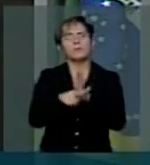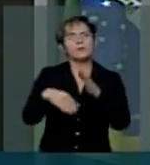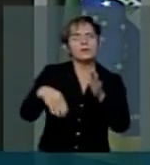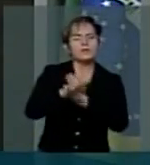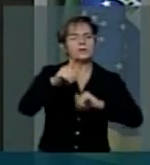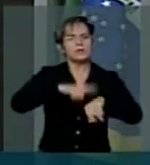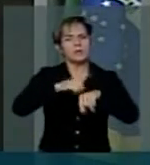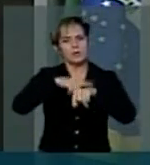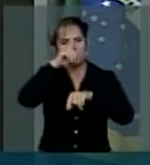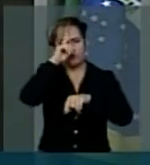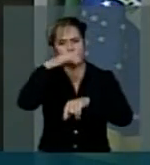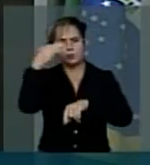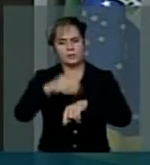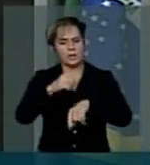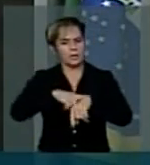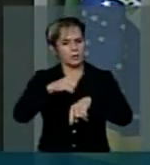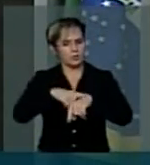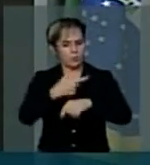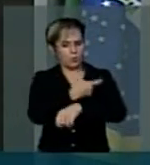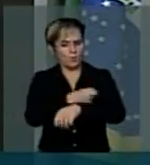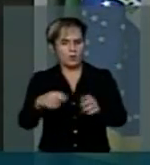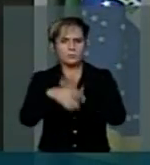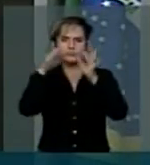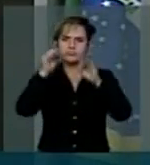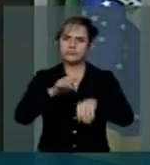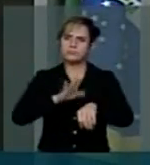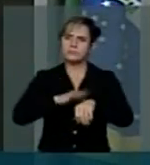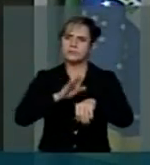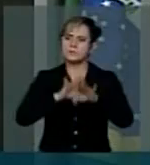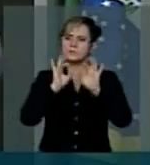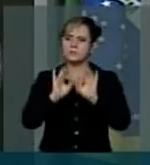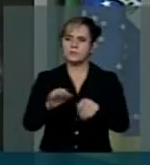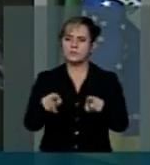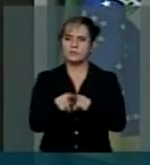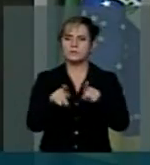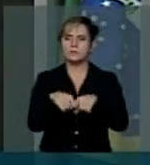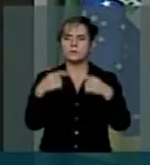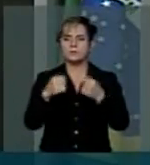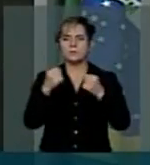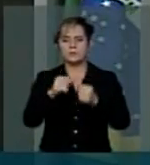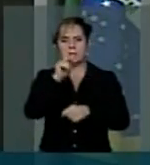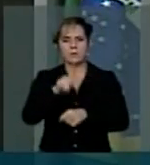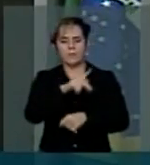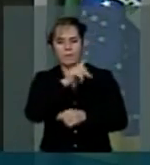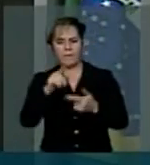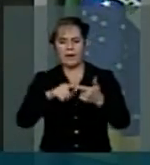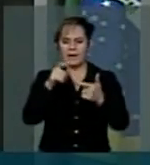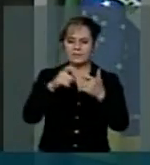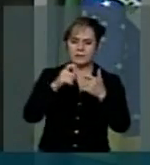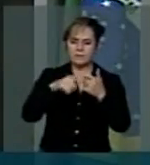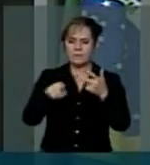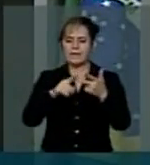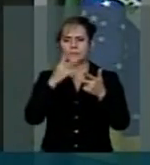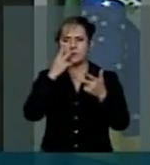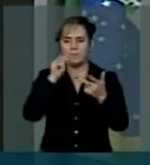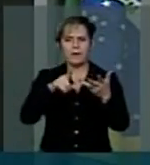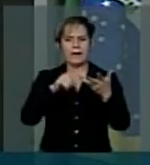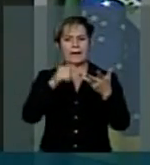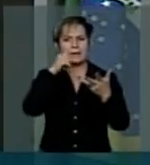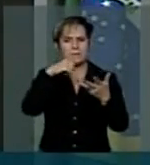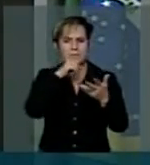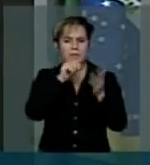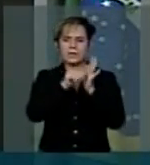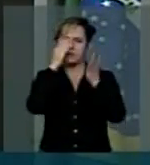na hora certa, nas clínicas na hora certa. Ele, às vezes, tem que ser padre, médico, pai, mãe, tem